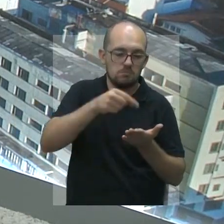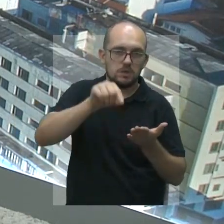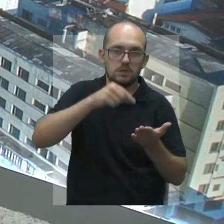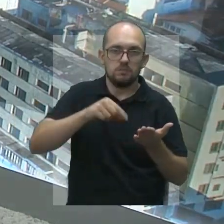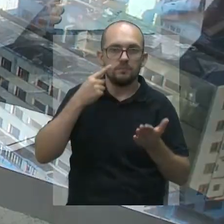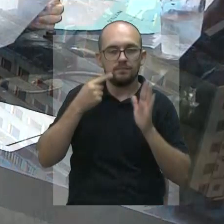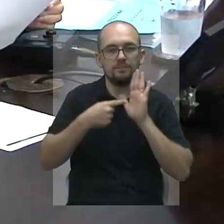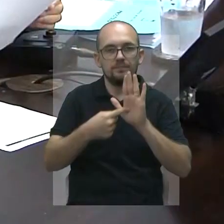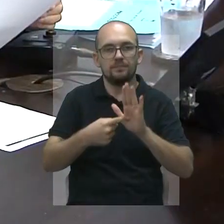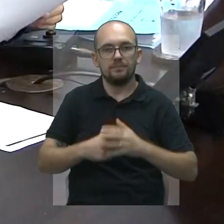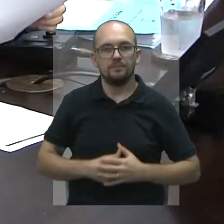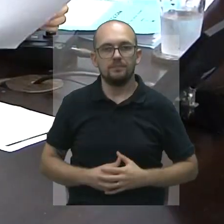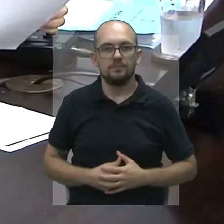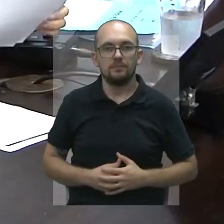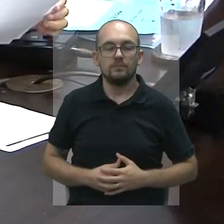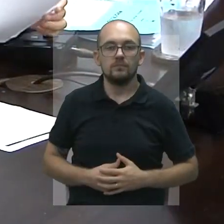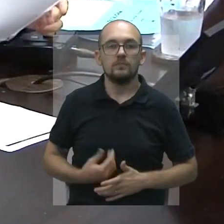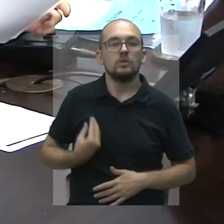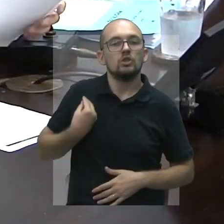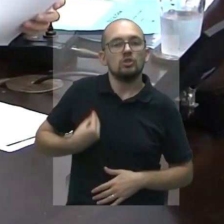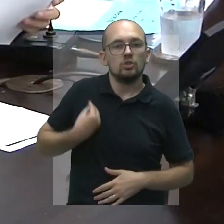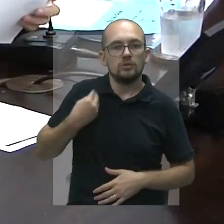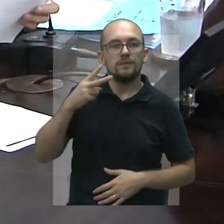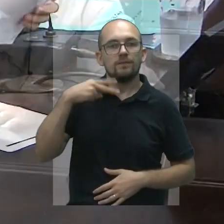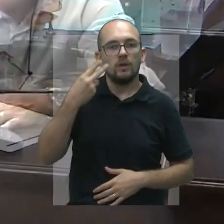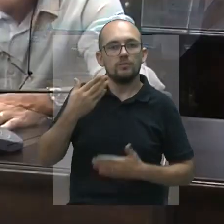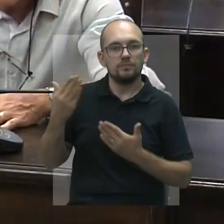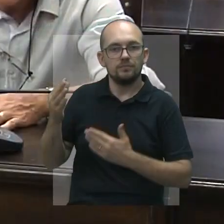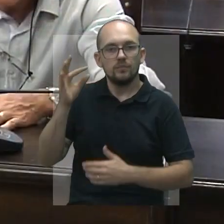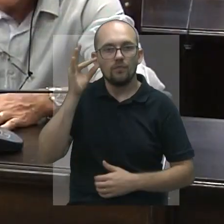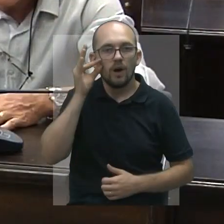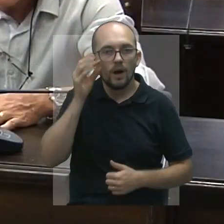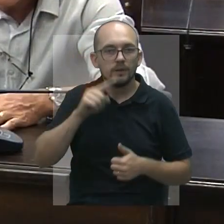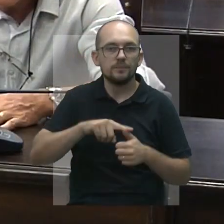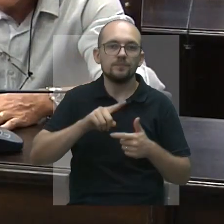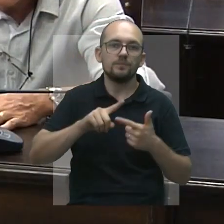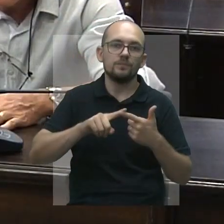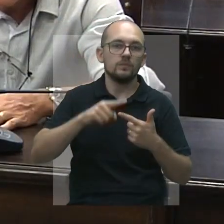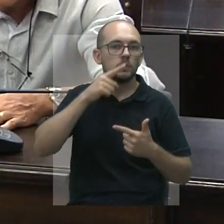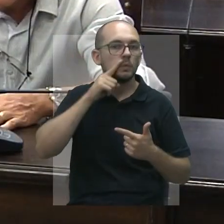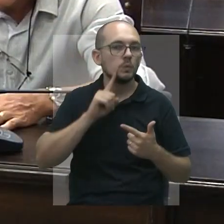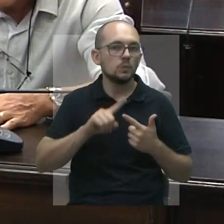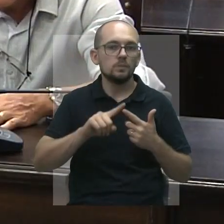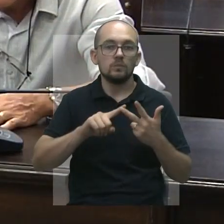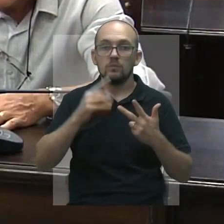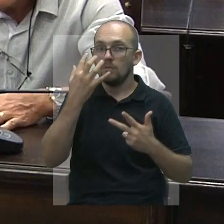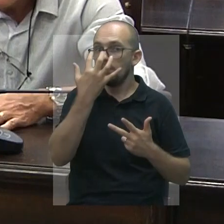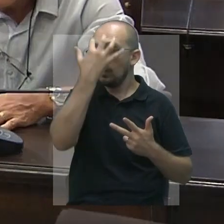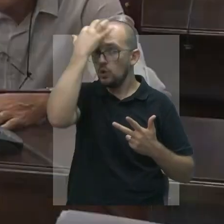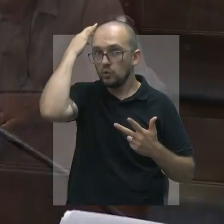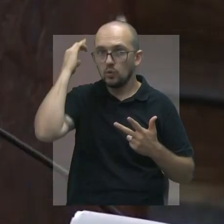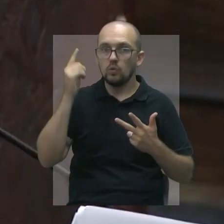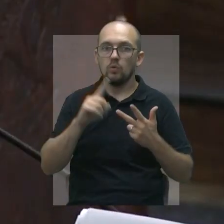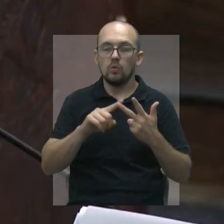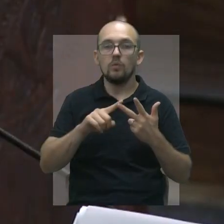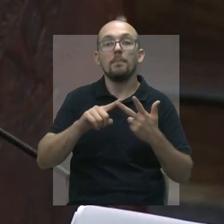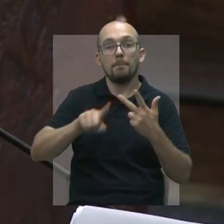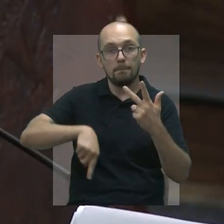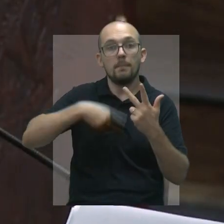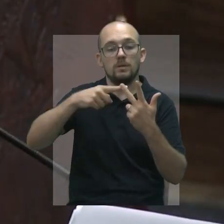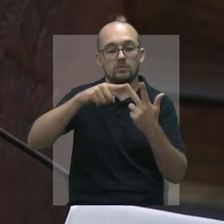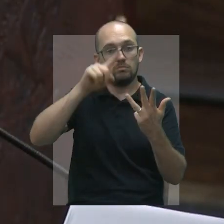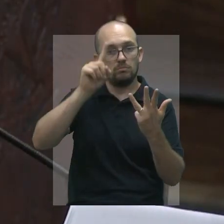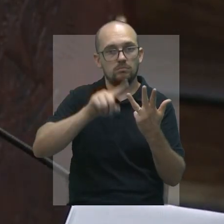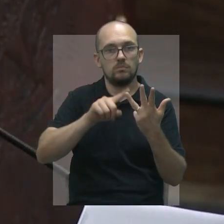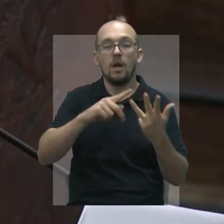ver. Na presença dos vereadores Wagner Brasil, Agentil Cato e Toninho Masson, o presidente da